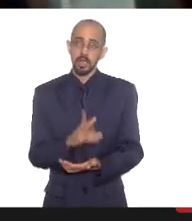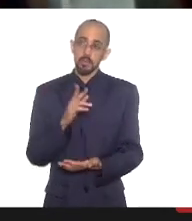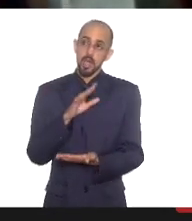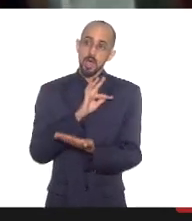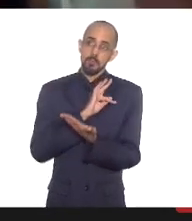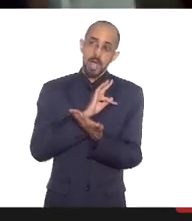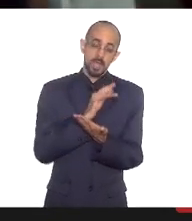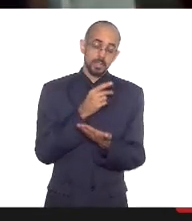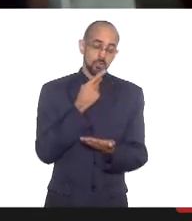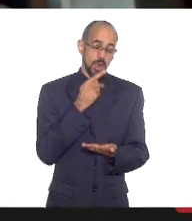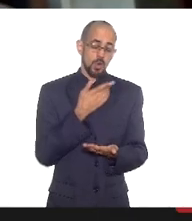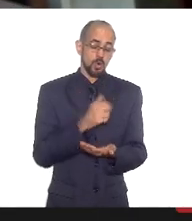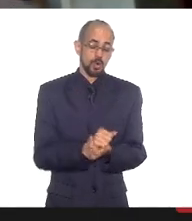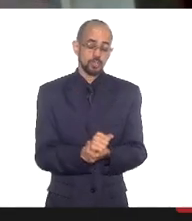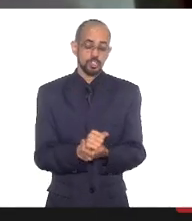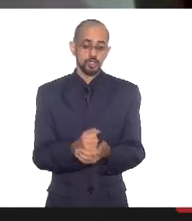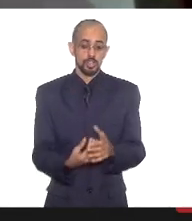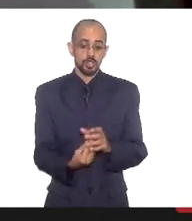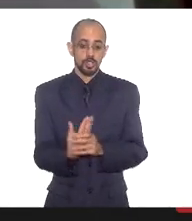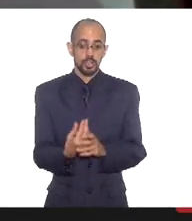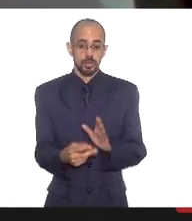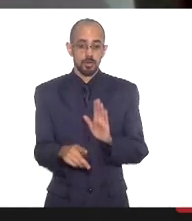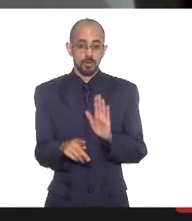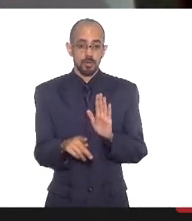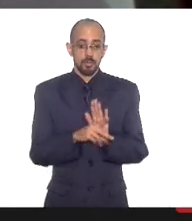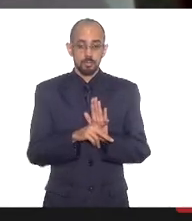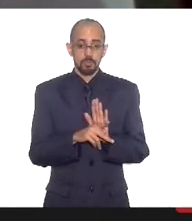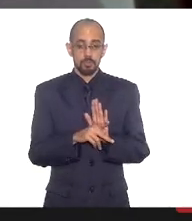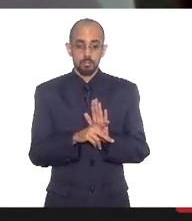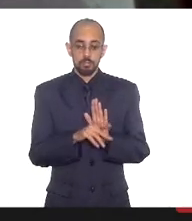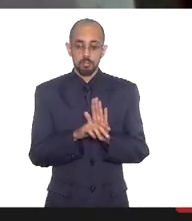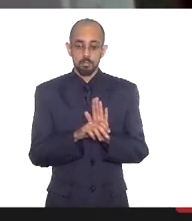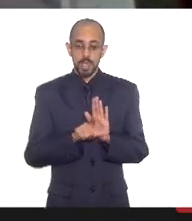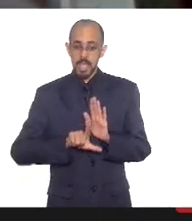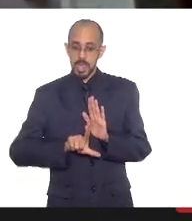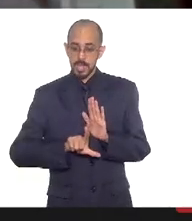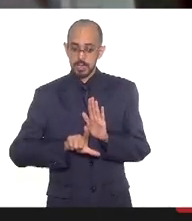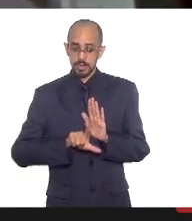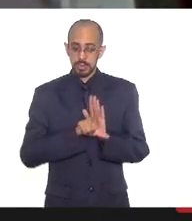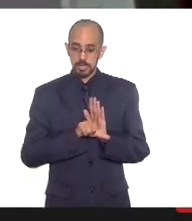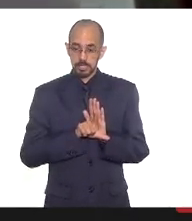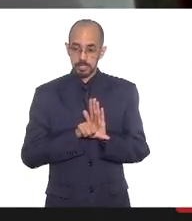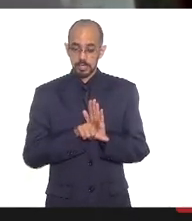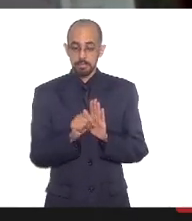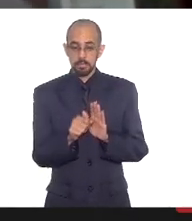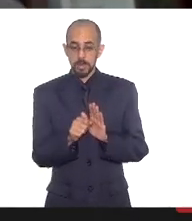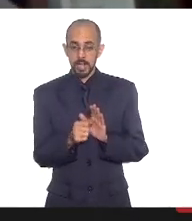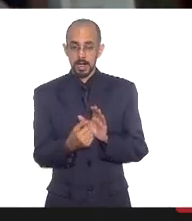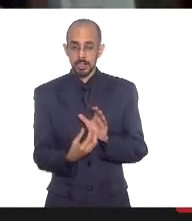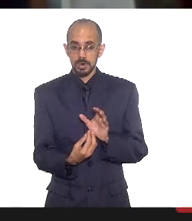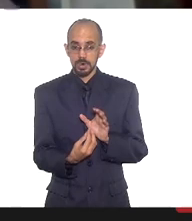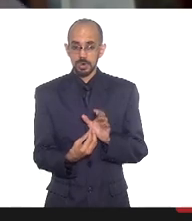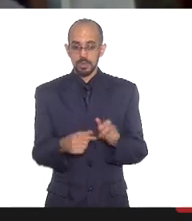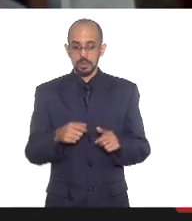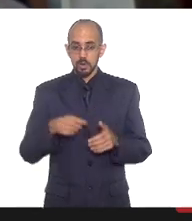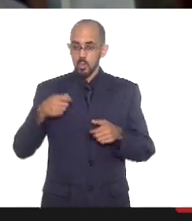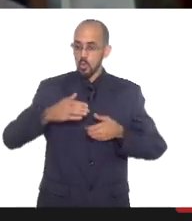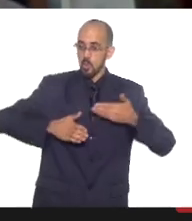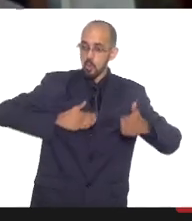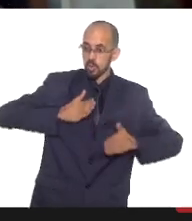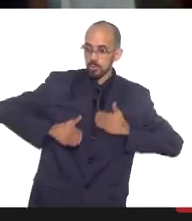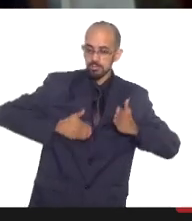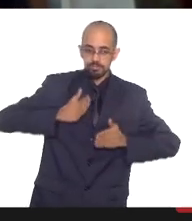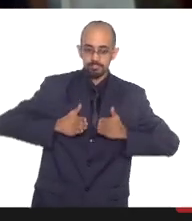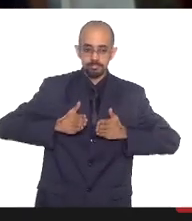aí de repente chama o projeto de lei antes para priorizar lutador de luta Marcial para mim não dá